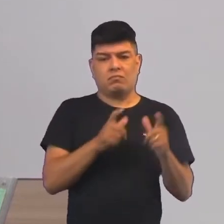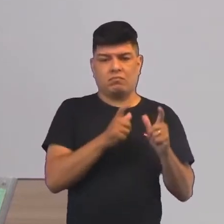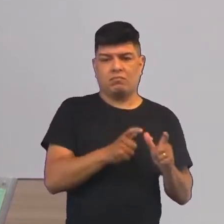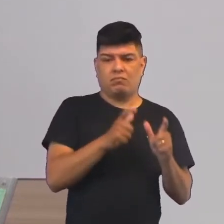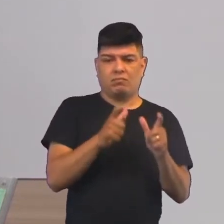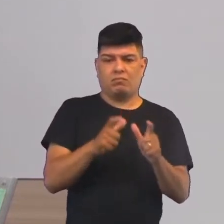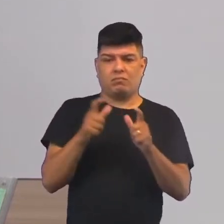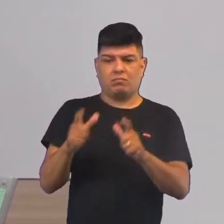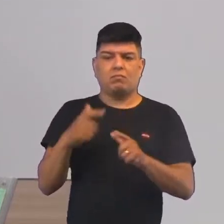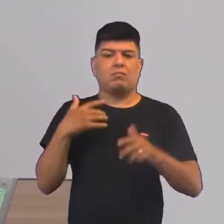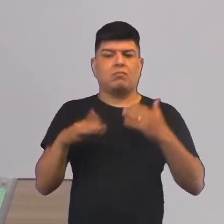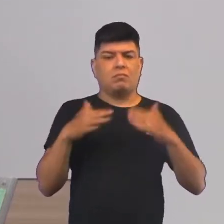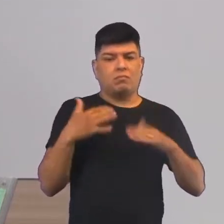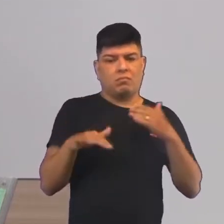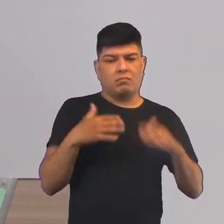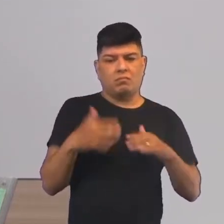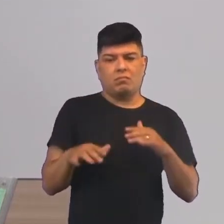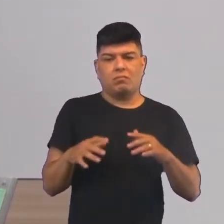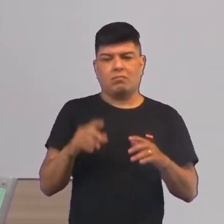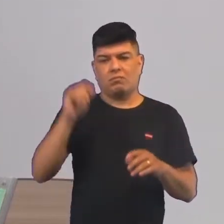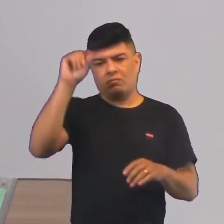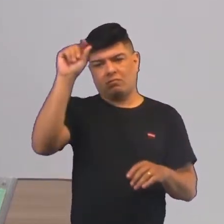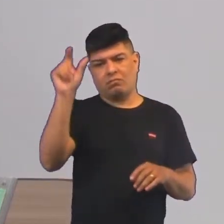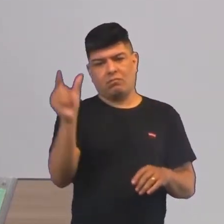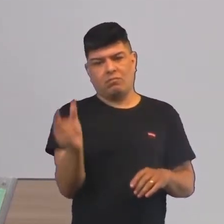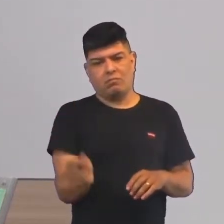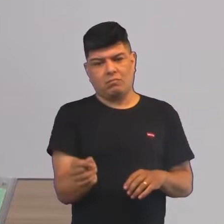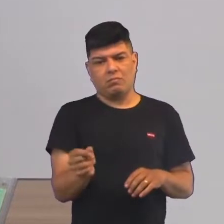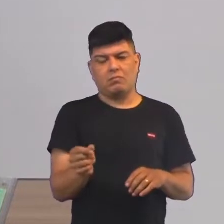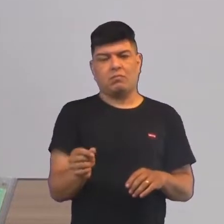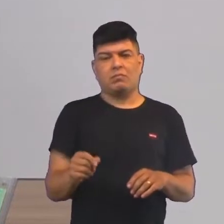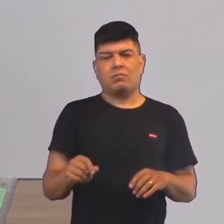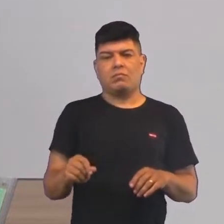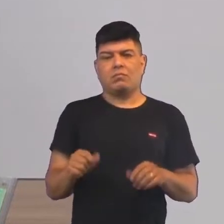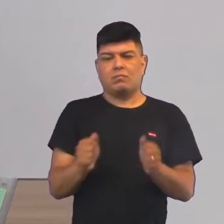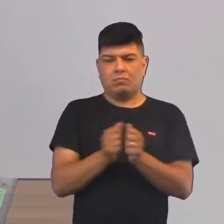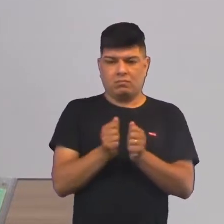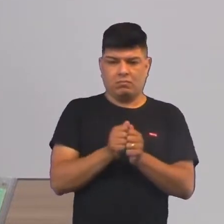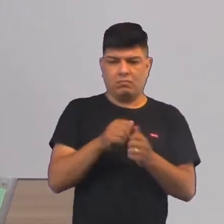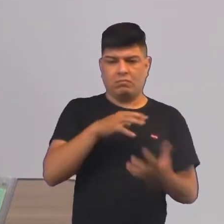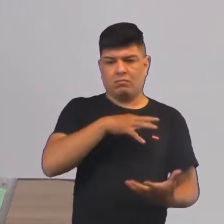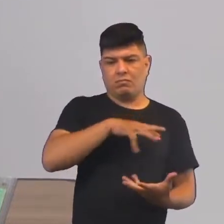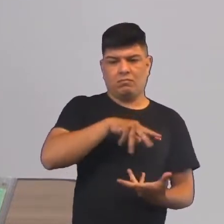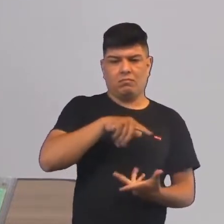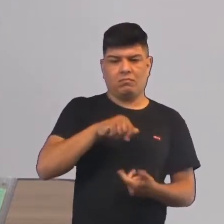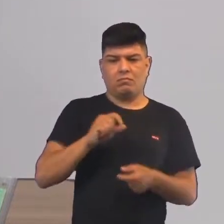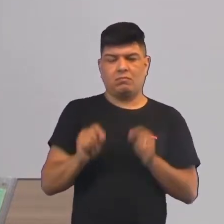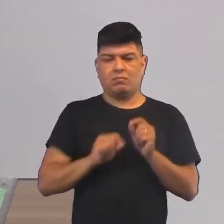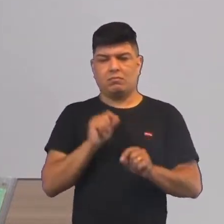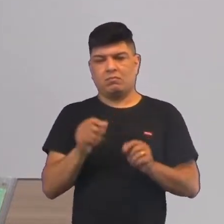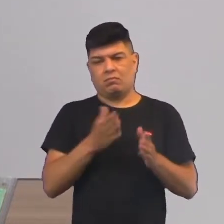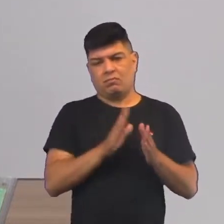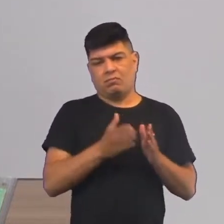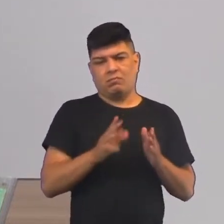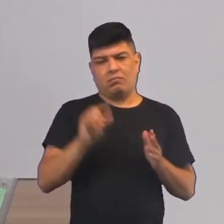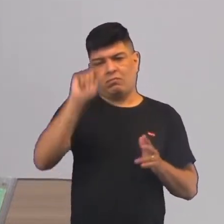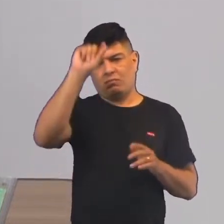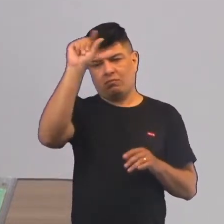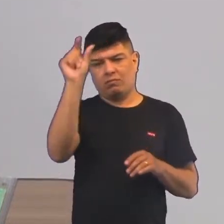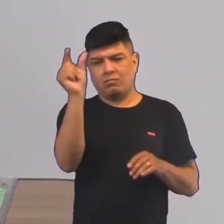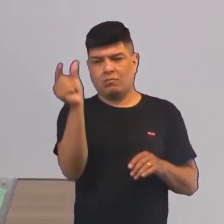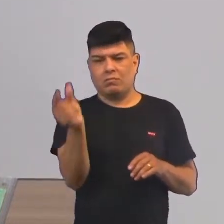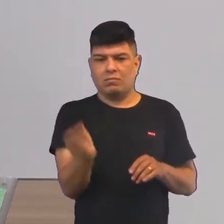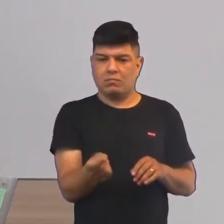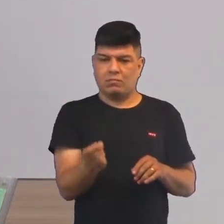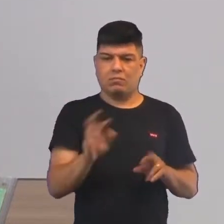posições, durante esse movimento que a Lua realiza, acompanhando a Terra, esse é o que a gente chama de fases da Lua. Então,